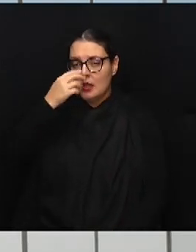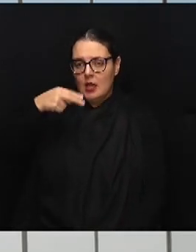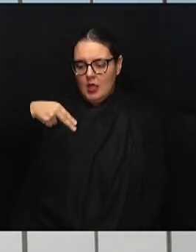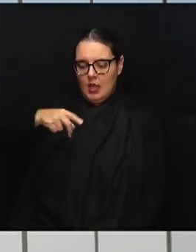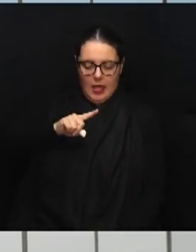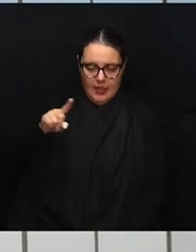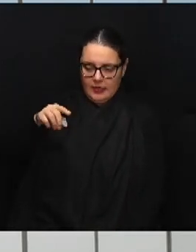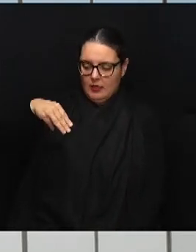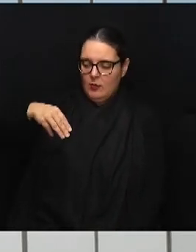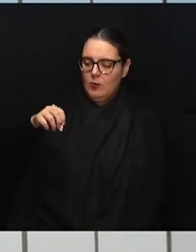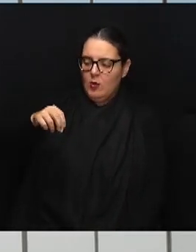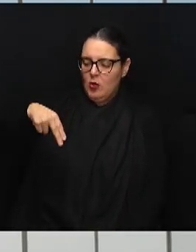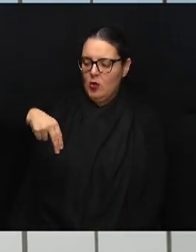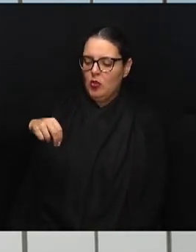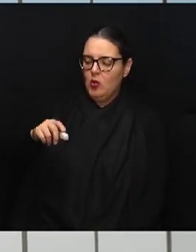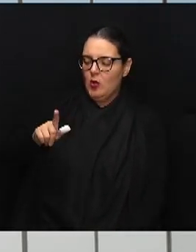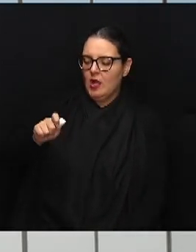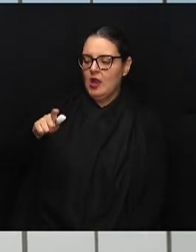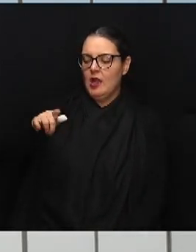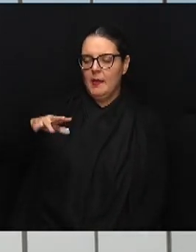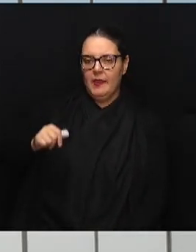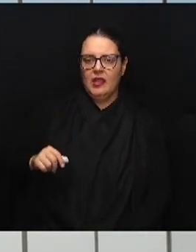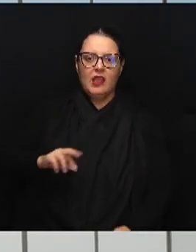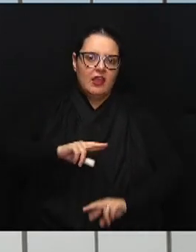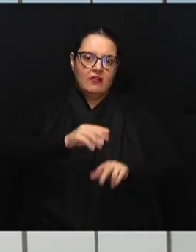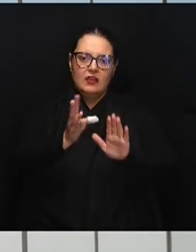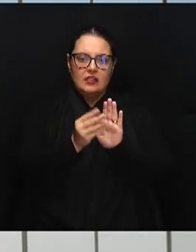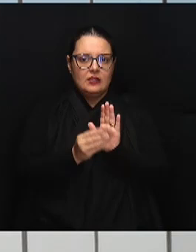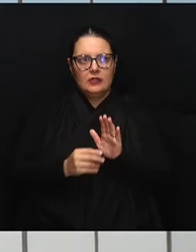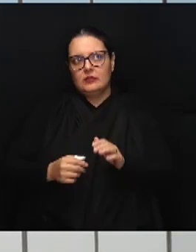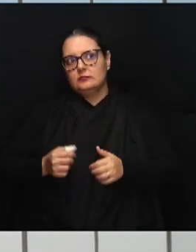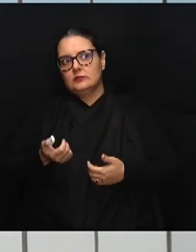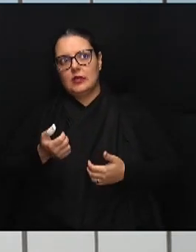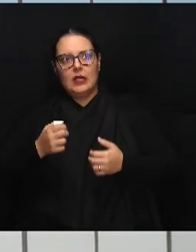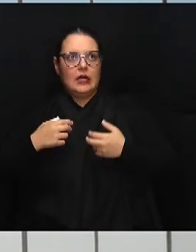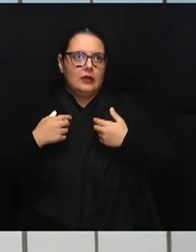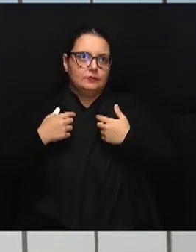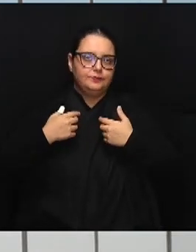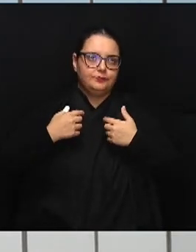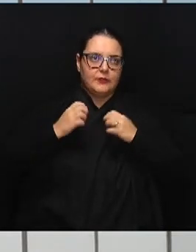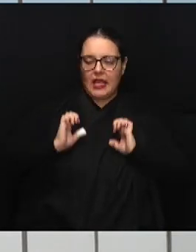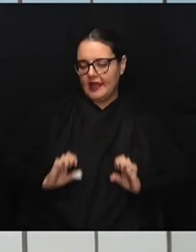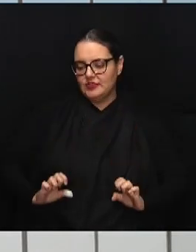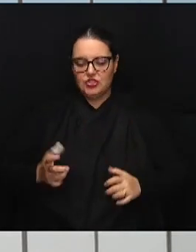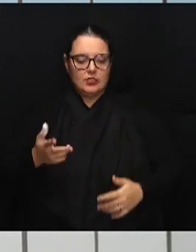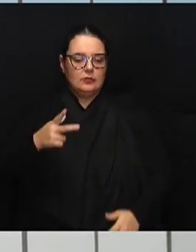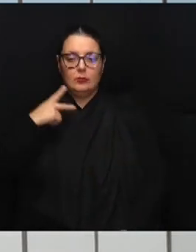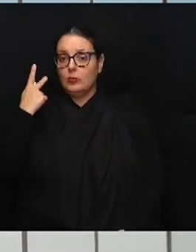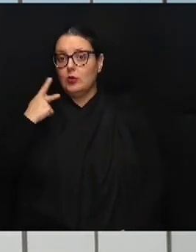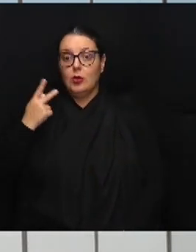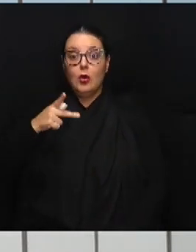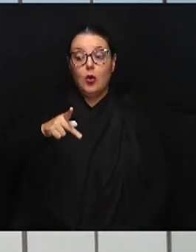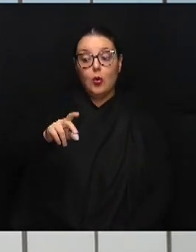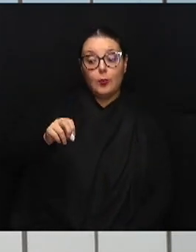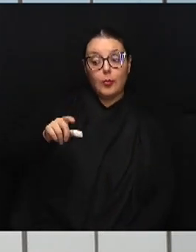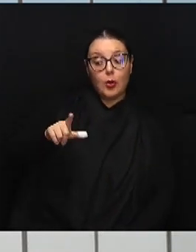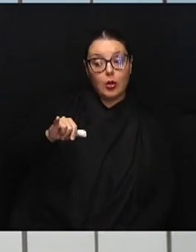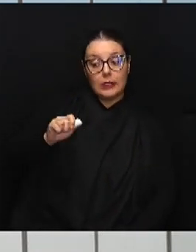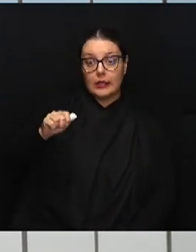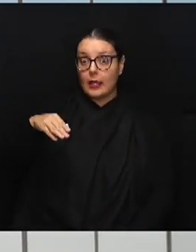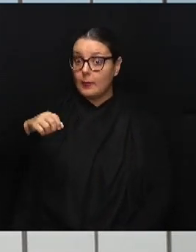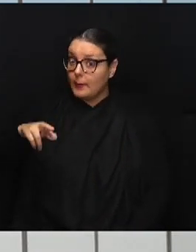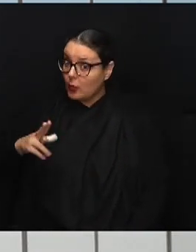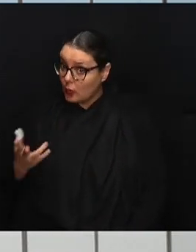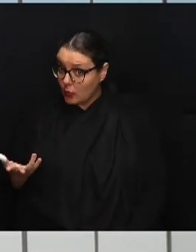vários conceitos. Você tem a não monogamia ética, não monogamia política, você tem o poliamor, né, você